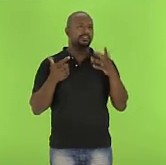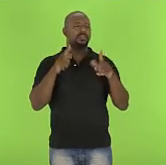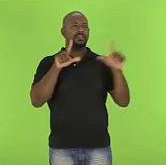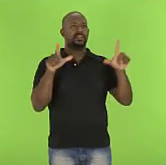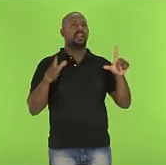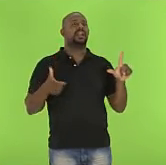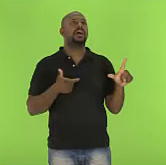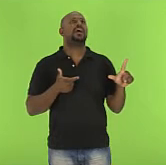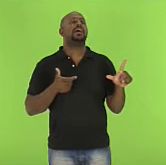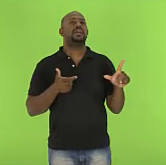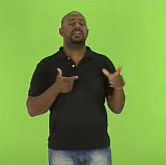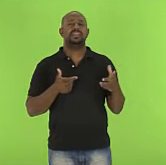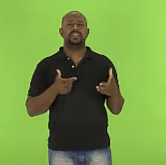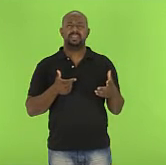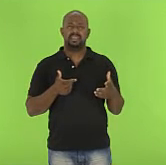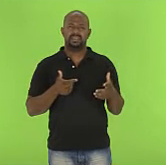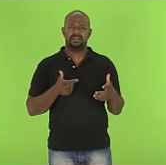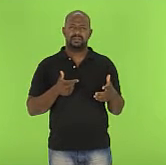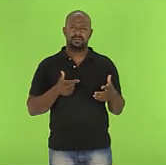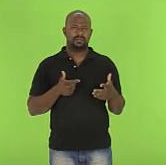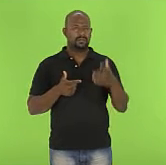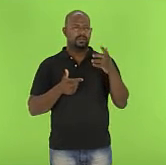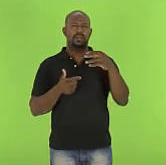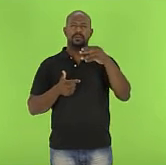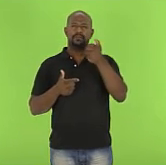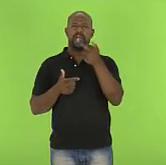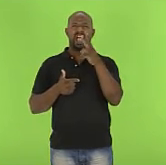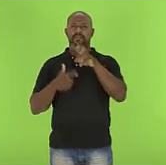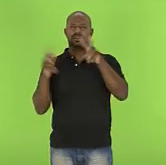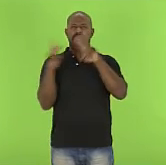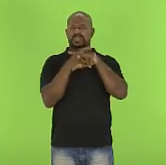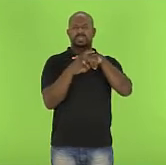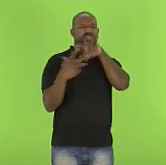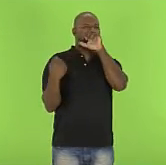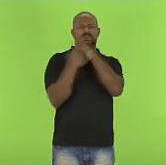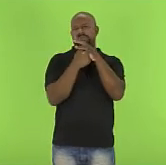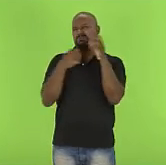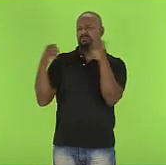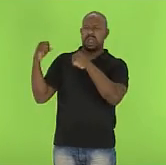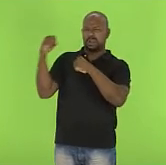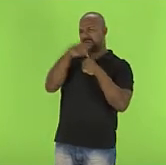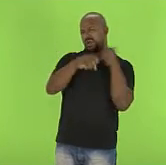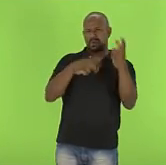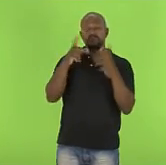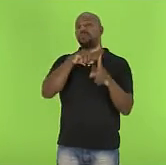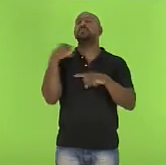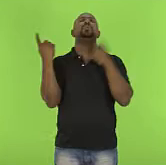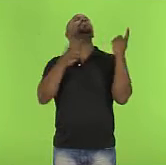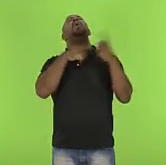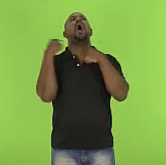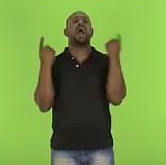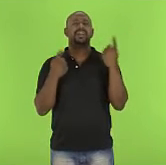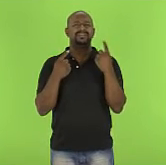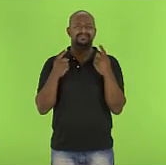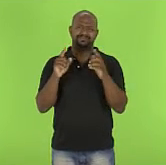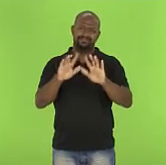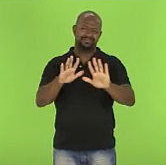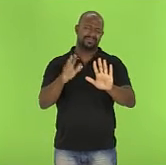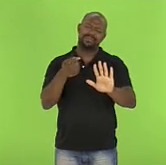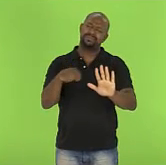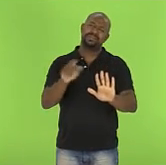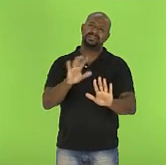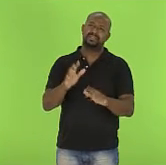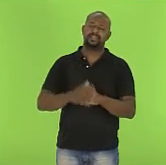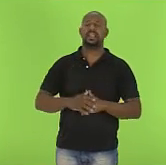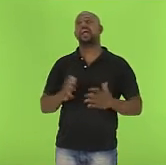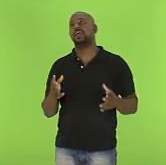frente de uma tela e botar o Marvel para se matarem e bota os heróis e todo mundo morre. Não, a